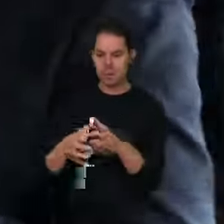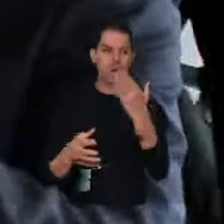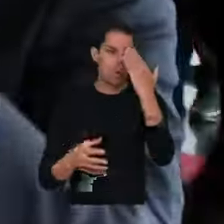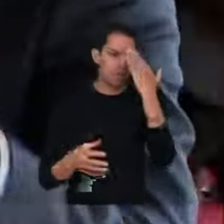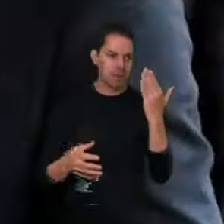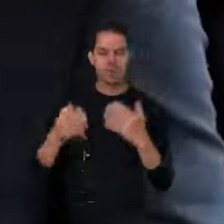grato Parabéns pela cobertura